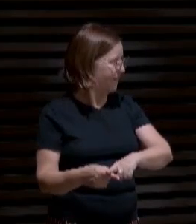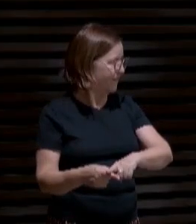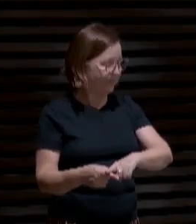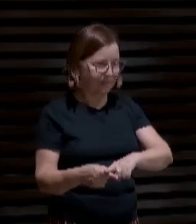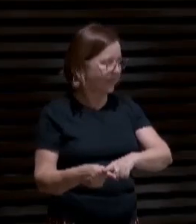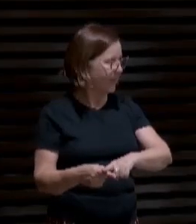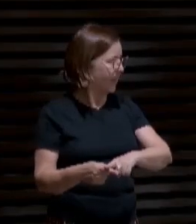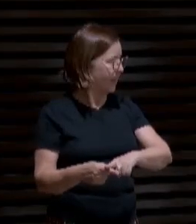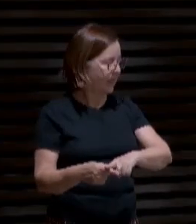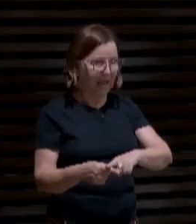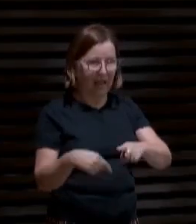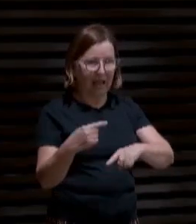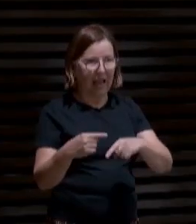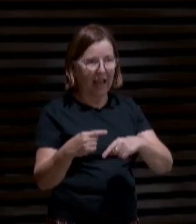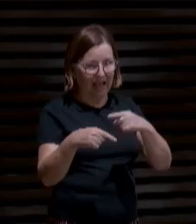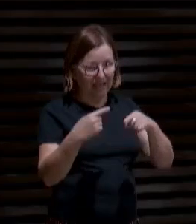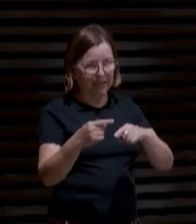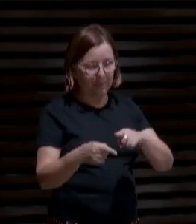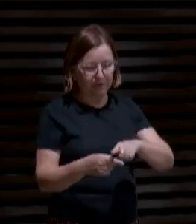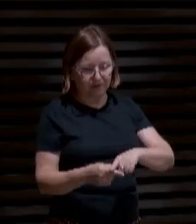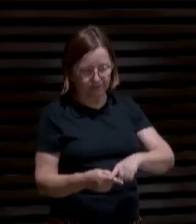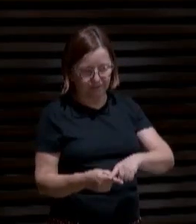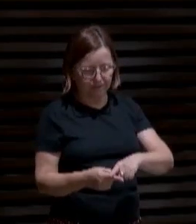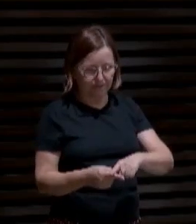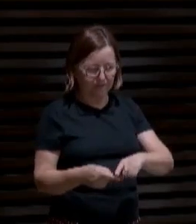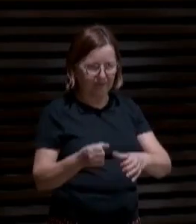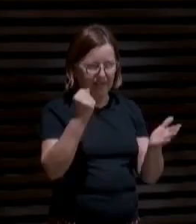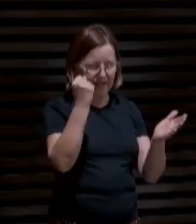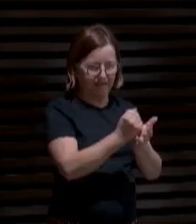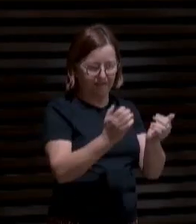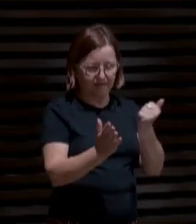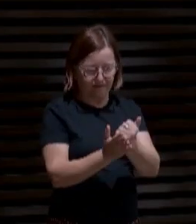Depois era levantada. Ele era pregado aqui no chão.